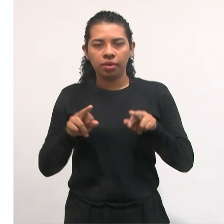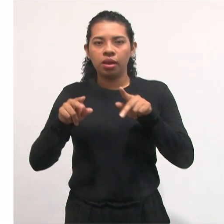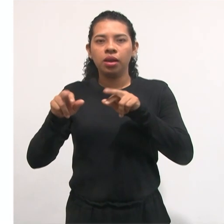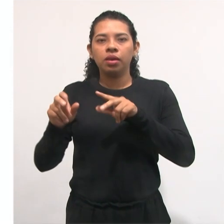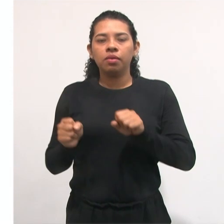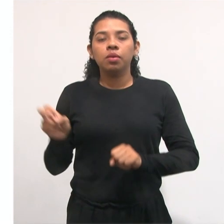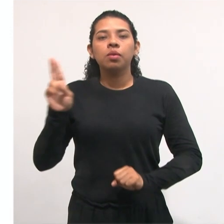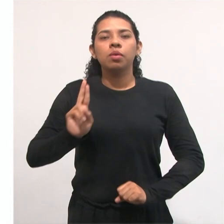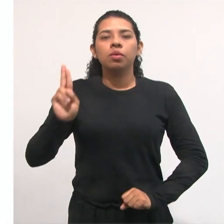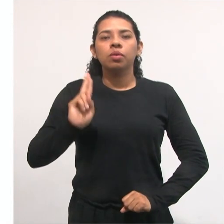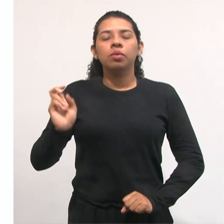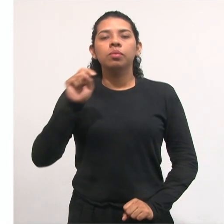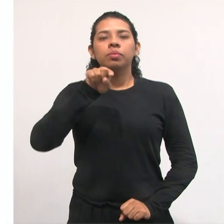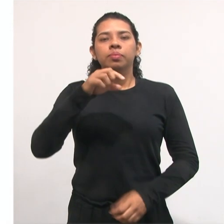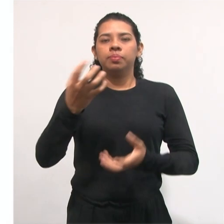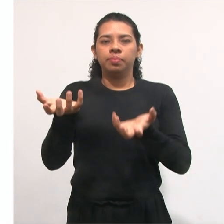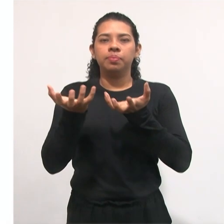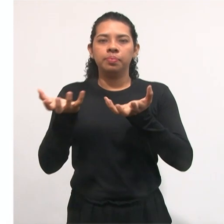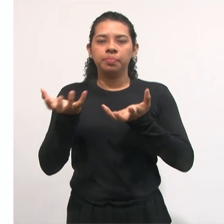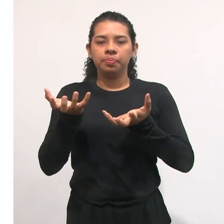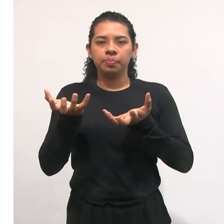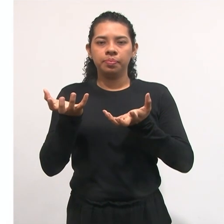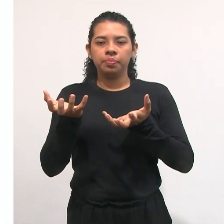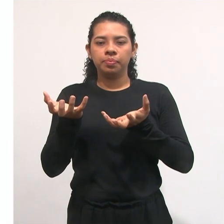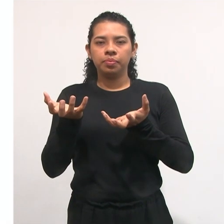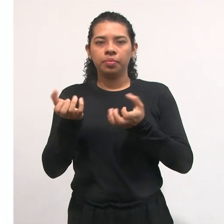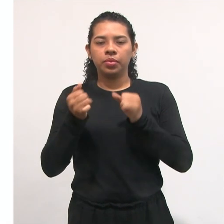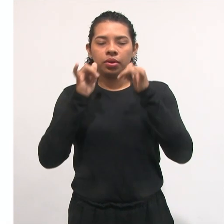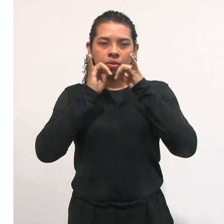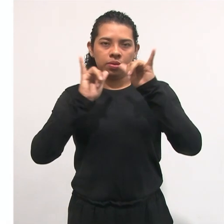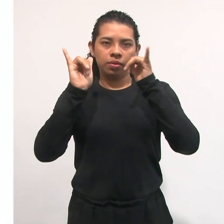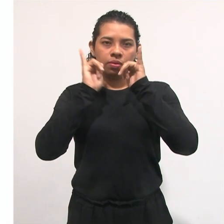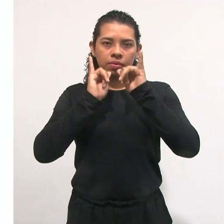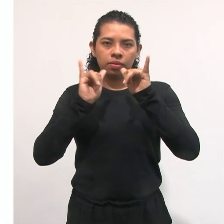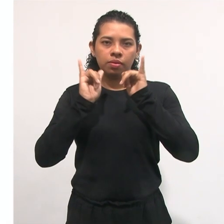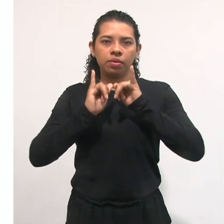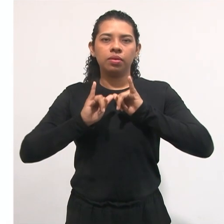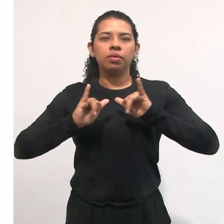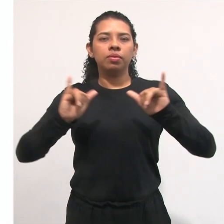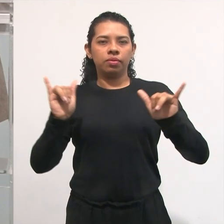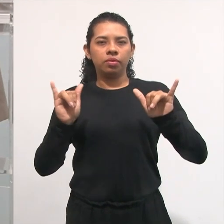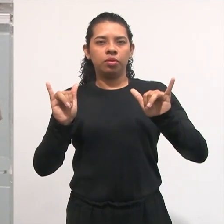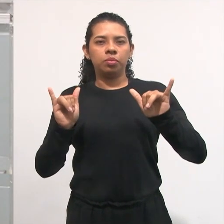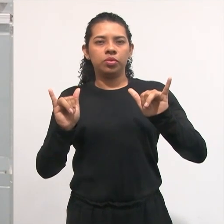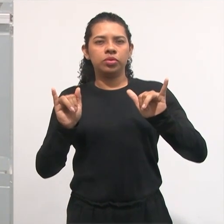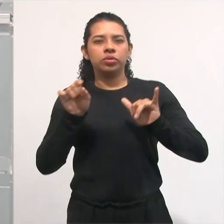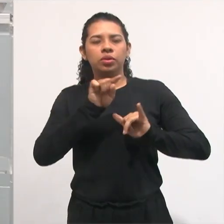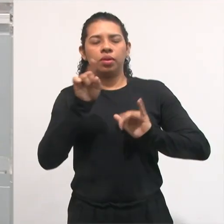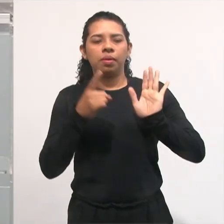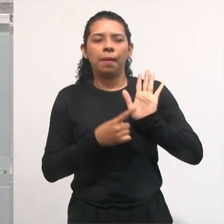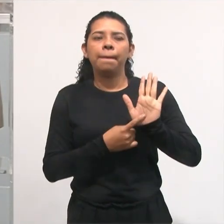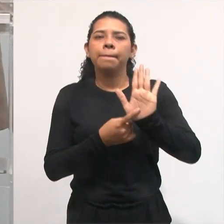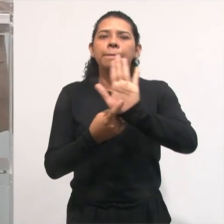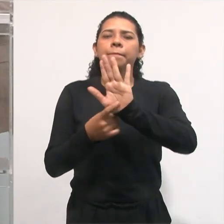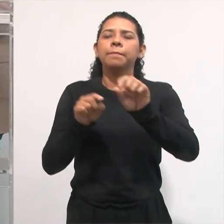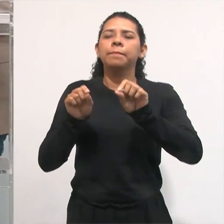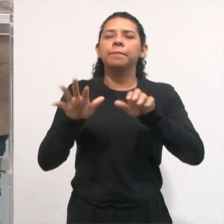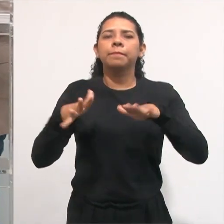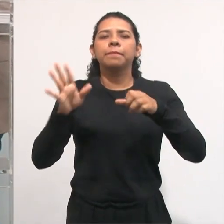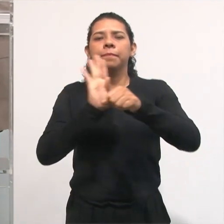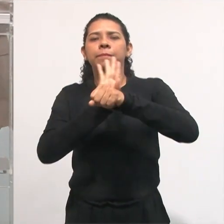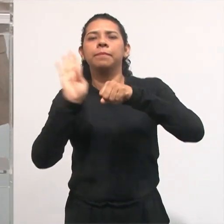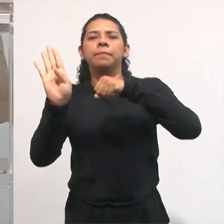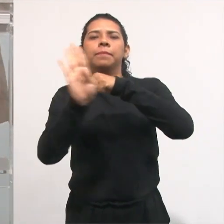outra distribuição, já é uma outra forma de fazer a distribuição. É muito utilizado quando você quer fazer